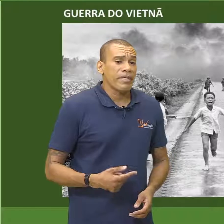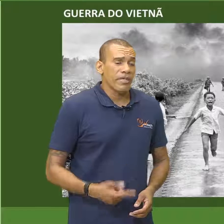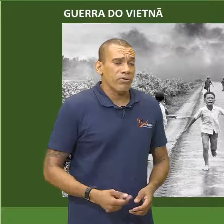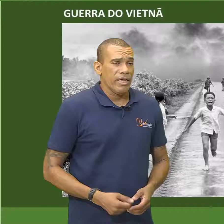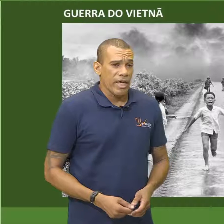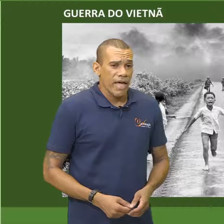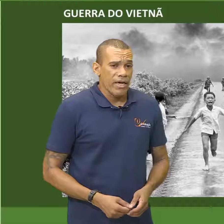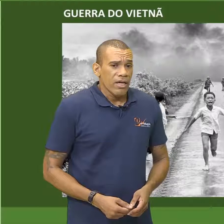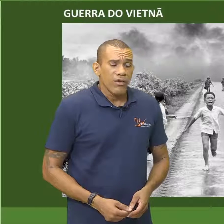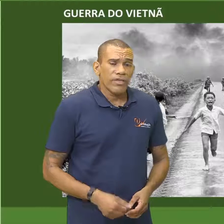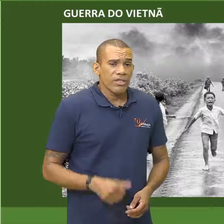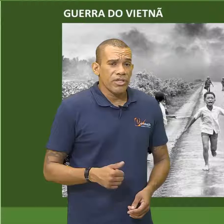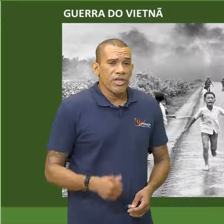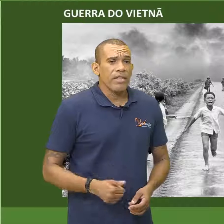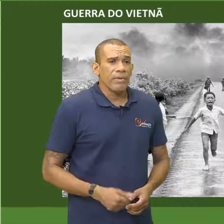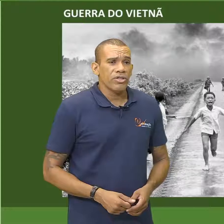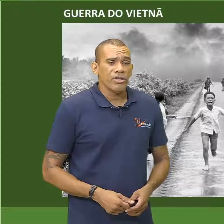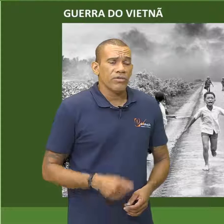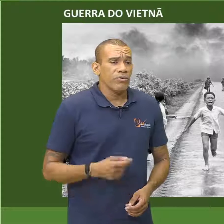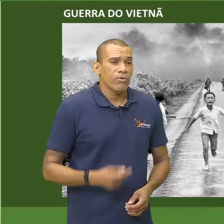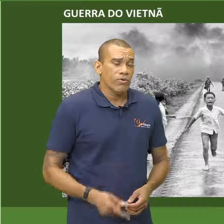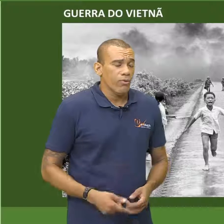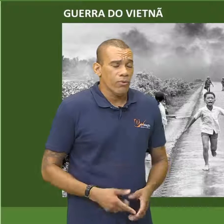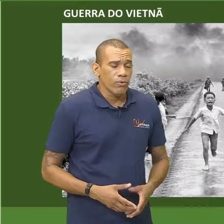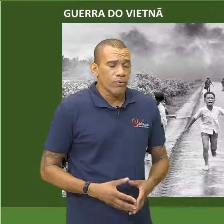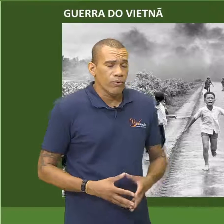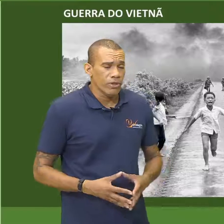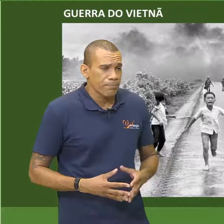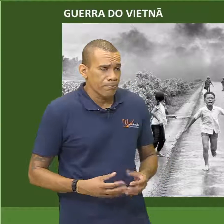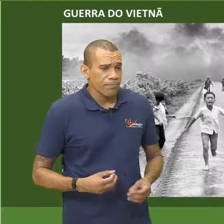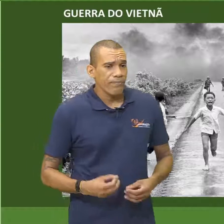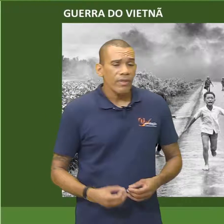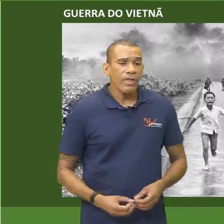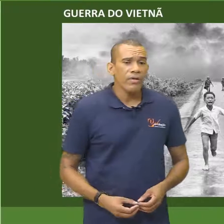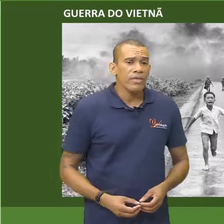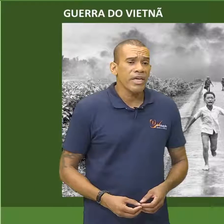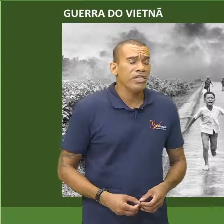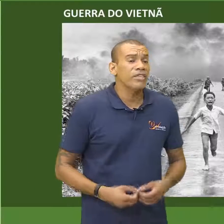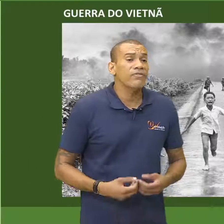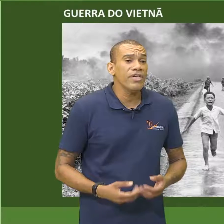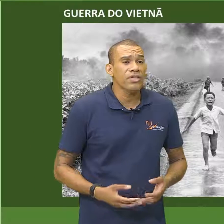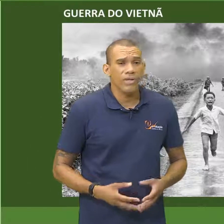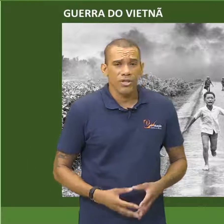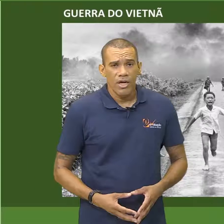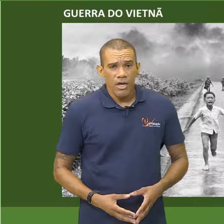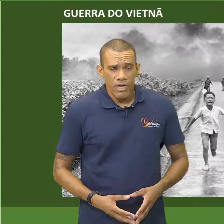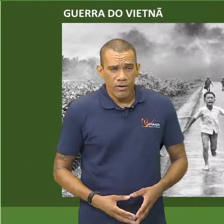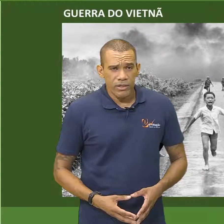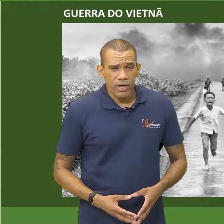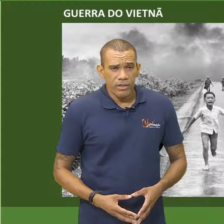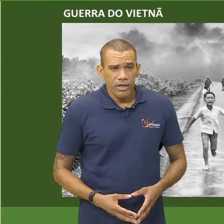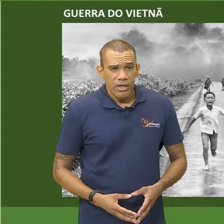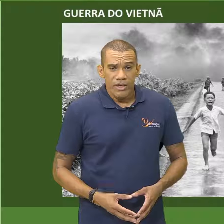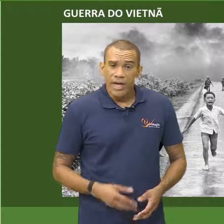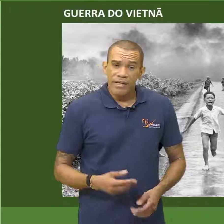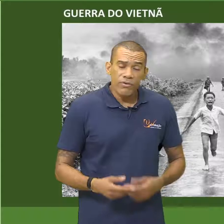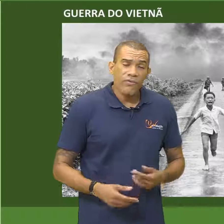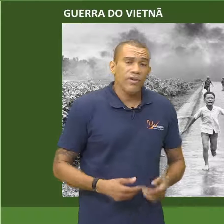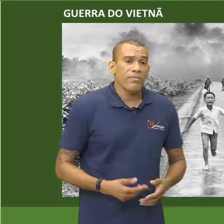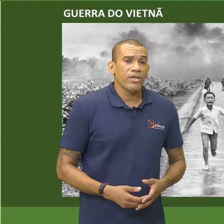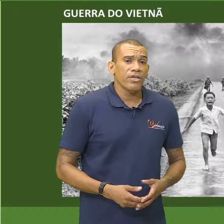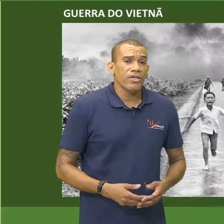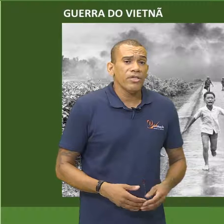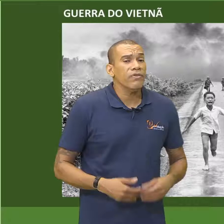piores pesadelos da guerra talvez seja exatamente isso, os inocentes, as vítimas inocentes. E é